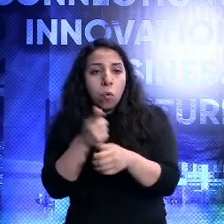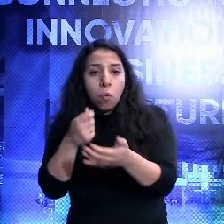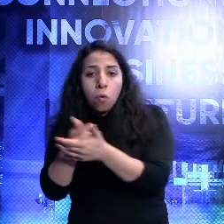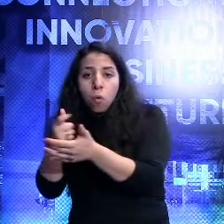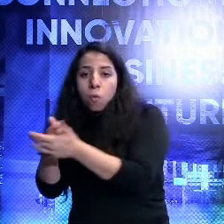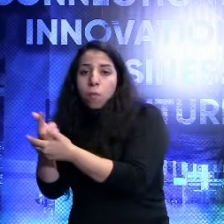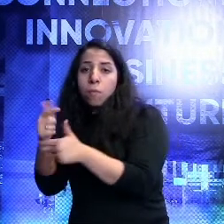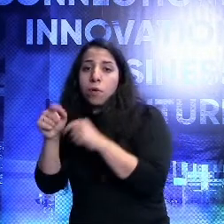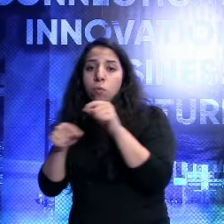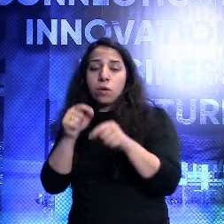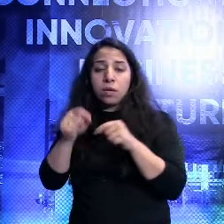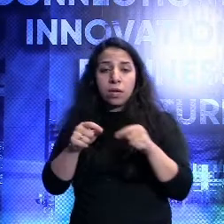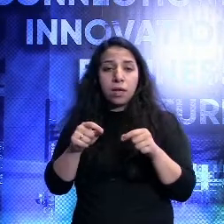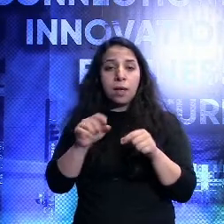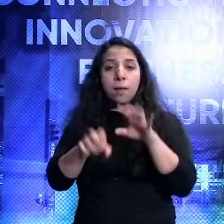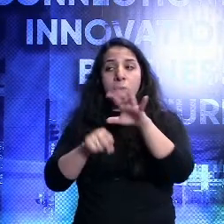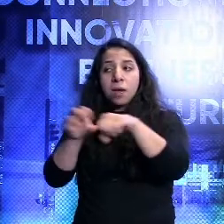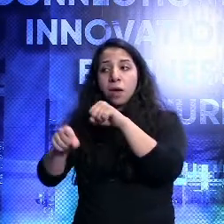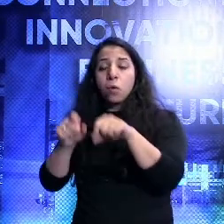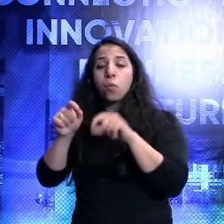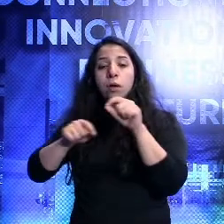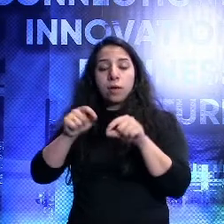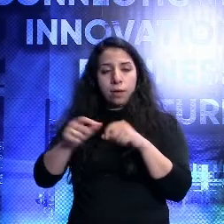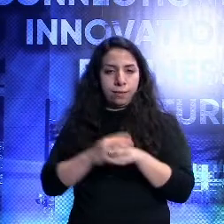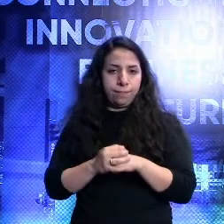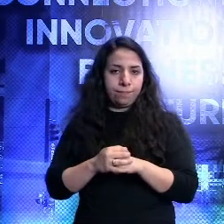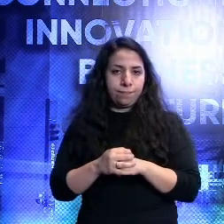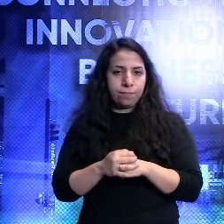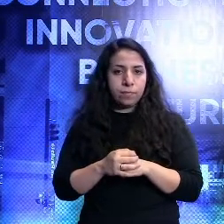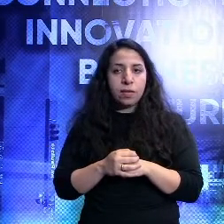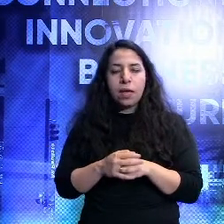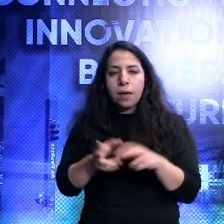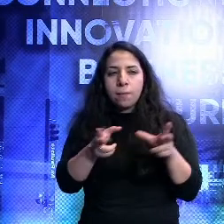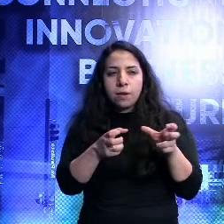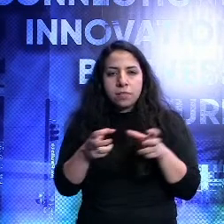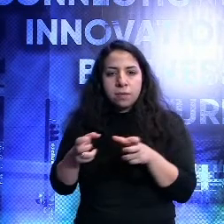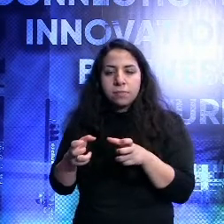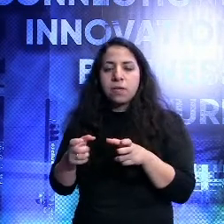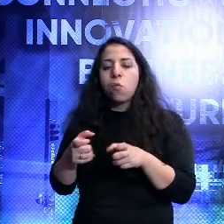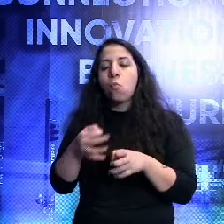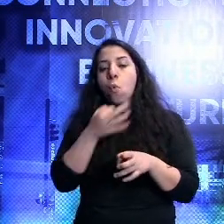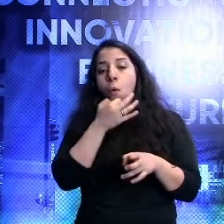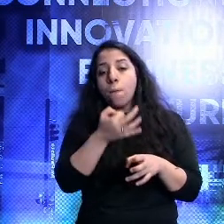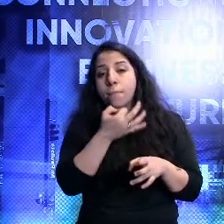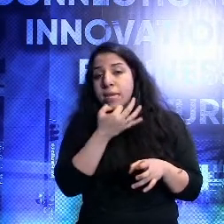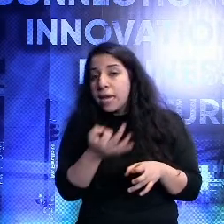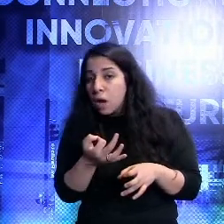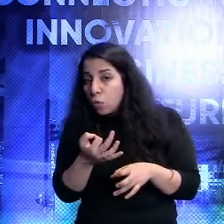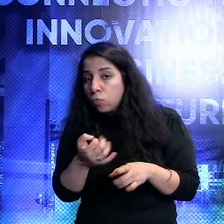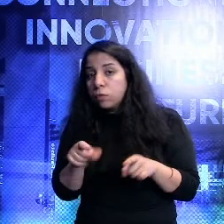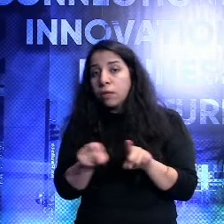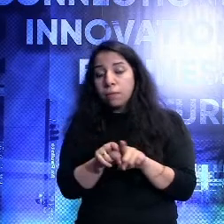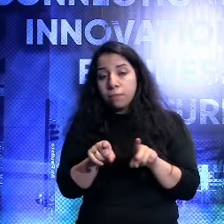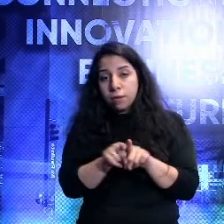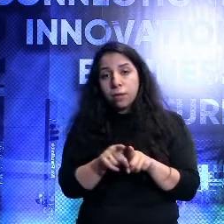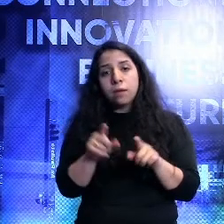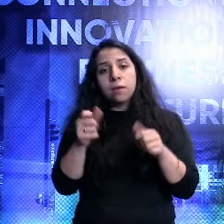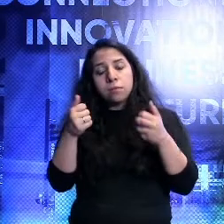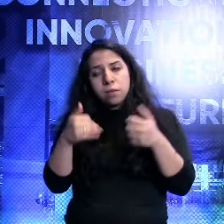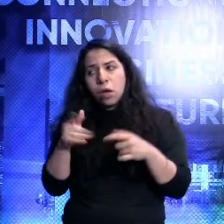conteúdo e assim por diante. Percepção e opinião, que são atributos que vão dizer o que ela